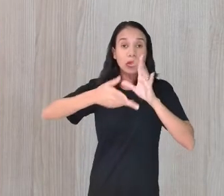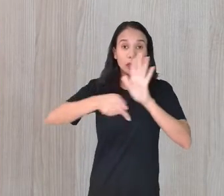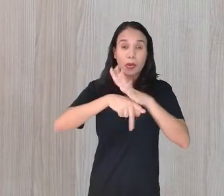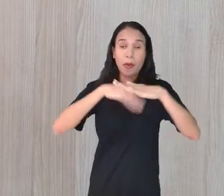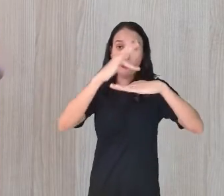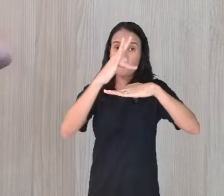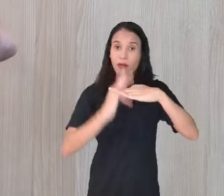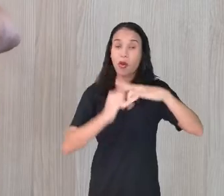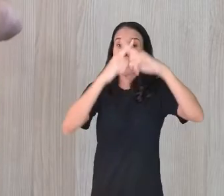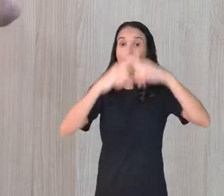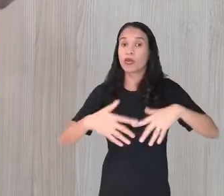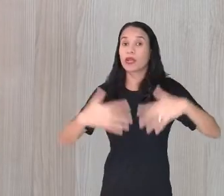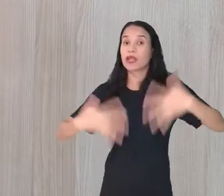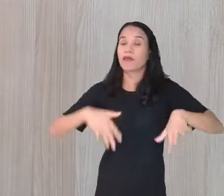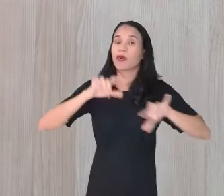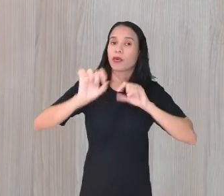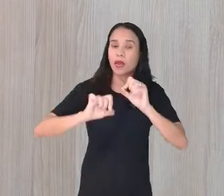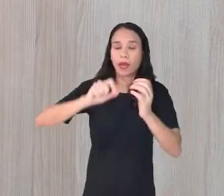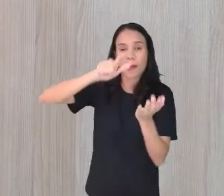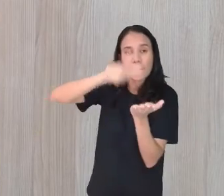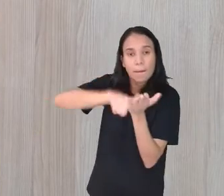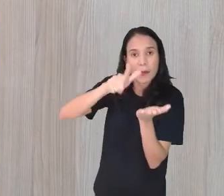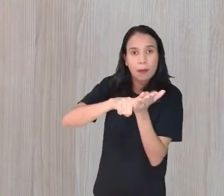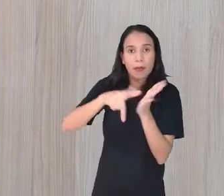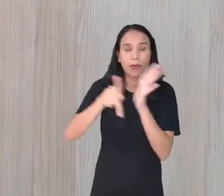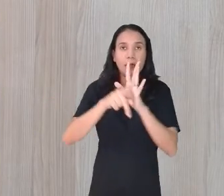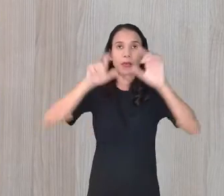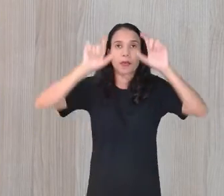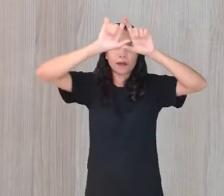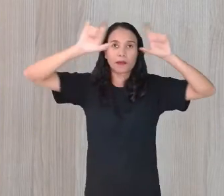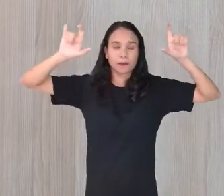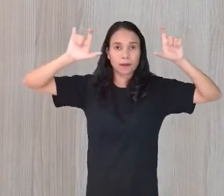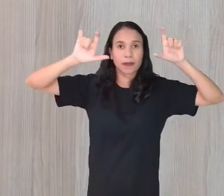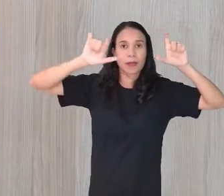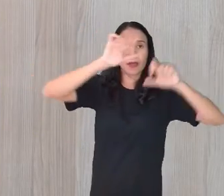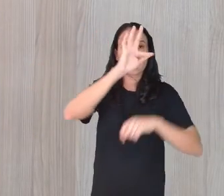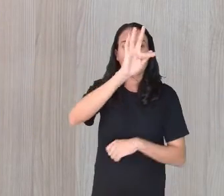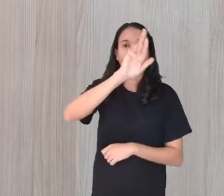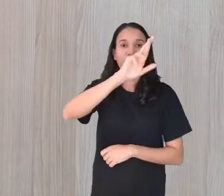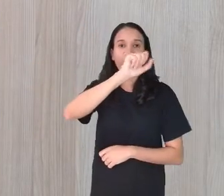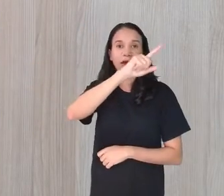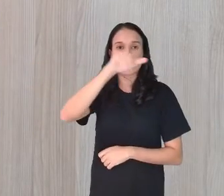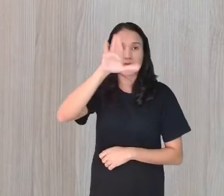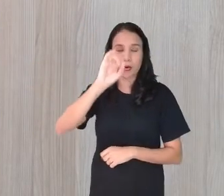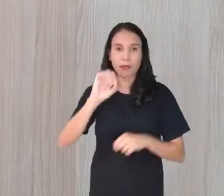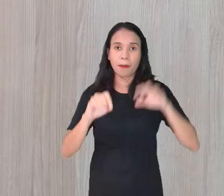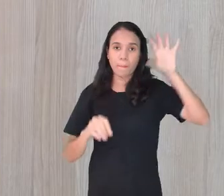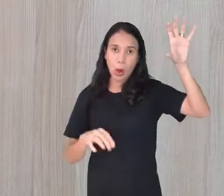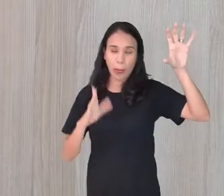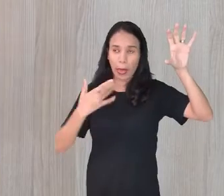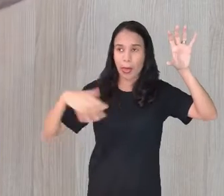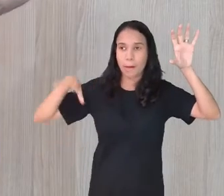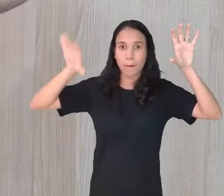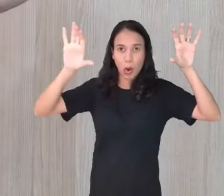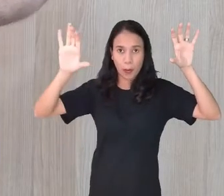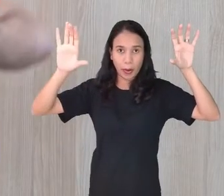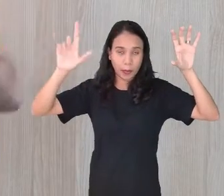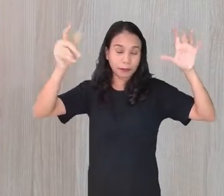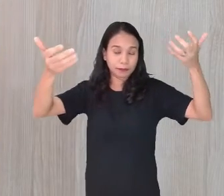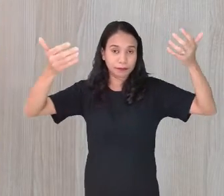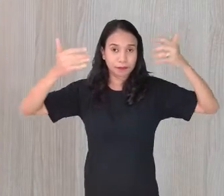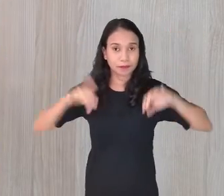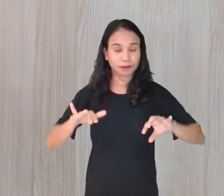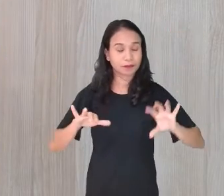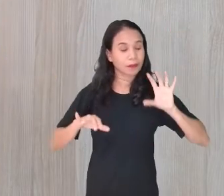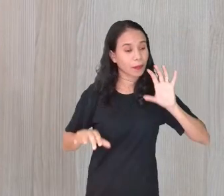deles aqui, Pedro, é o seguinte: pegar no papel, colocar lá em cima, fração própria, fração imprópria. Lá embaixo,